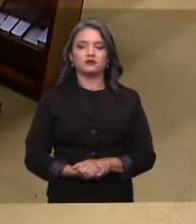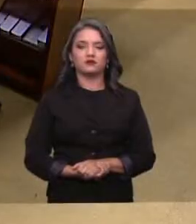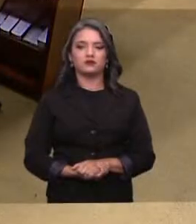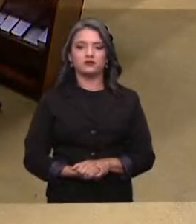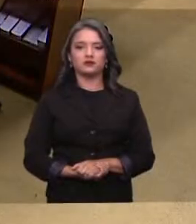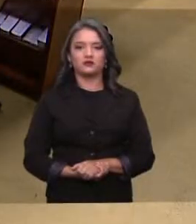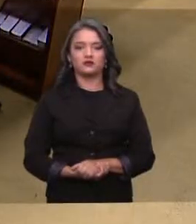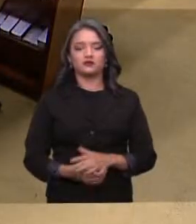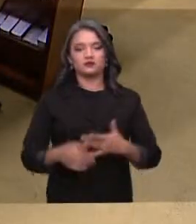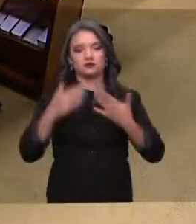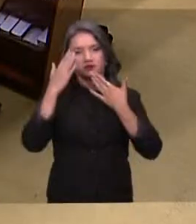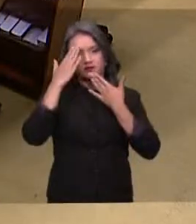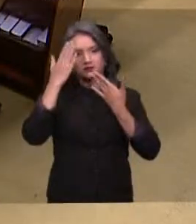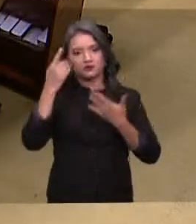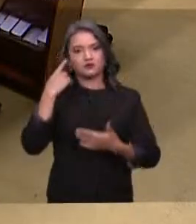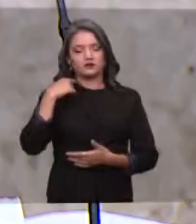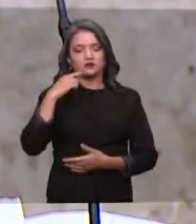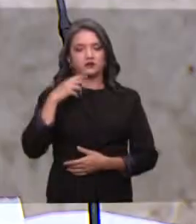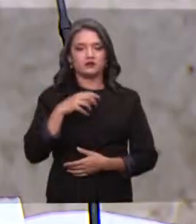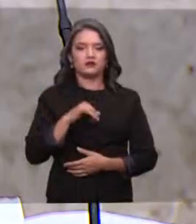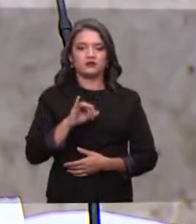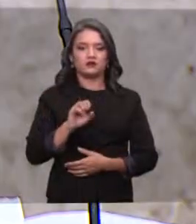Agradeço a doutora Isadora Maria.